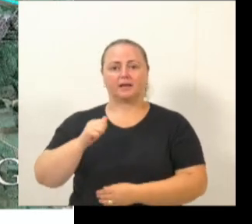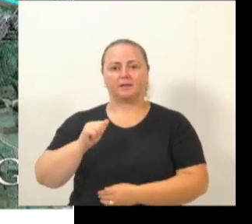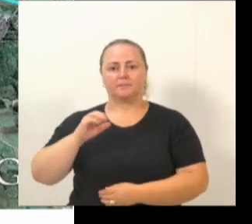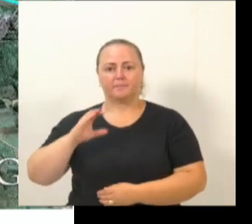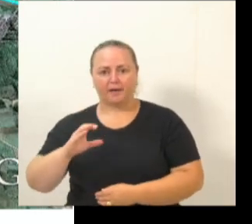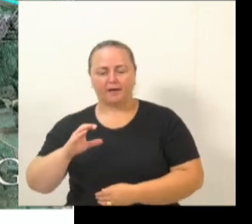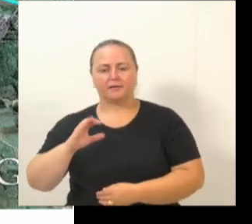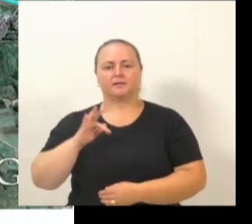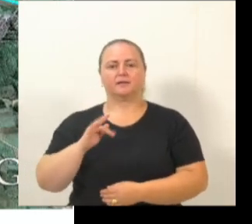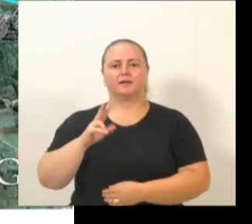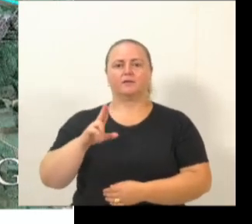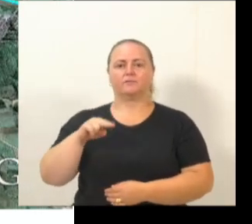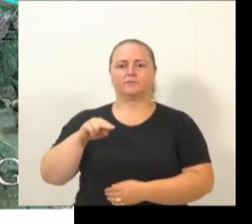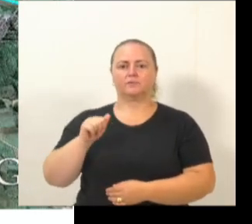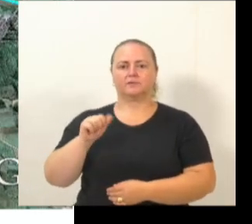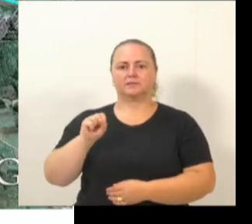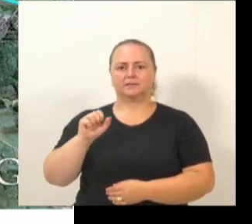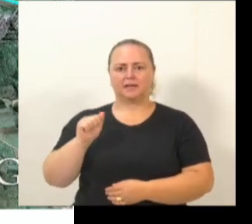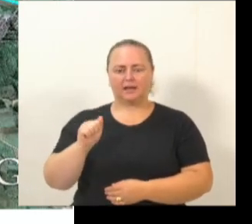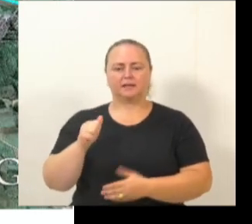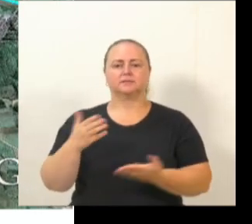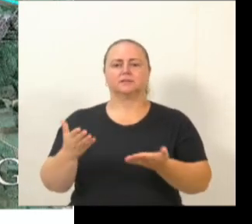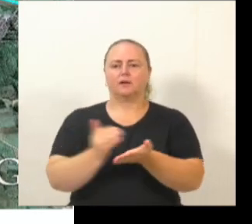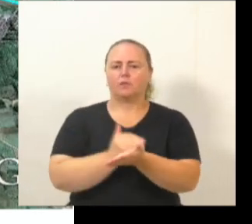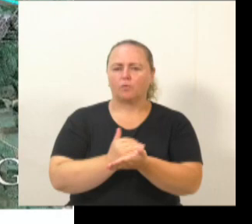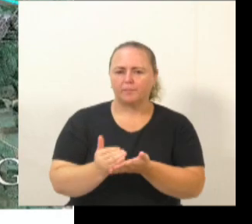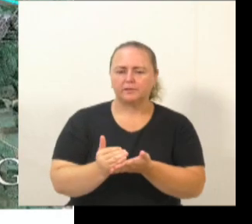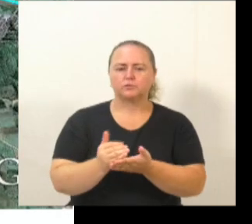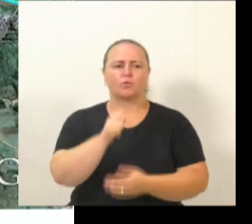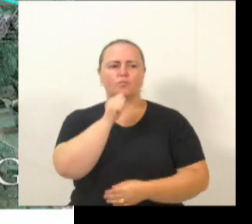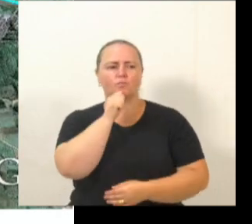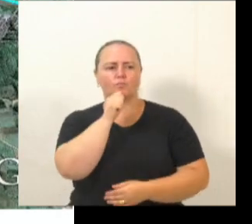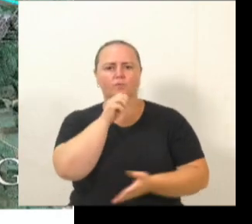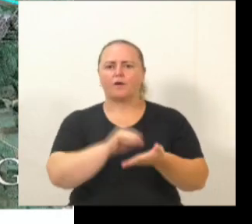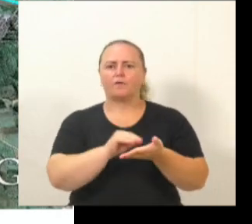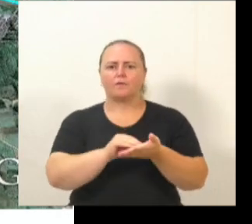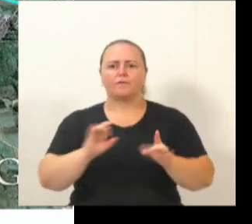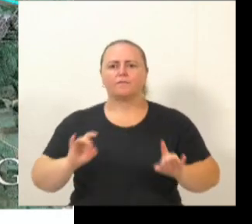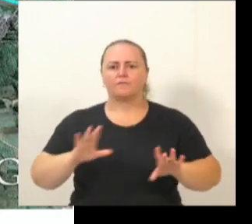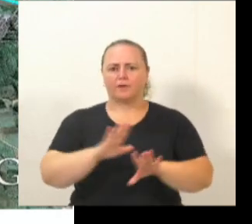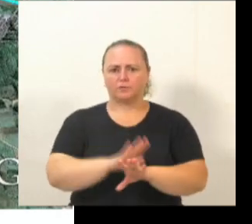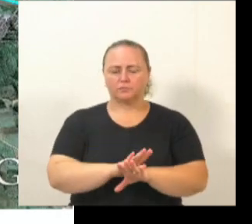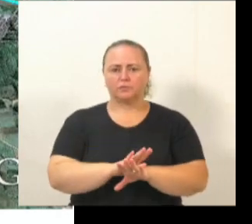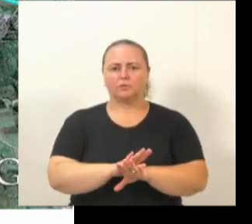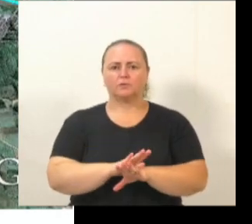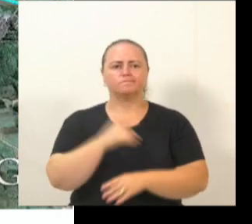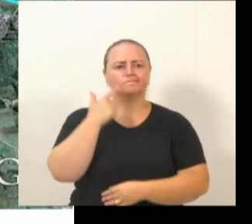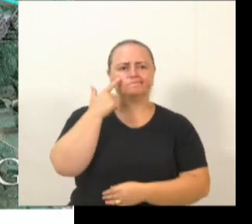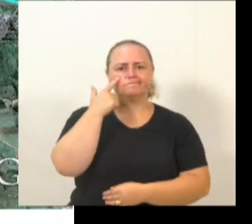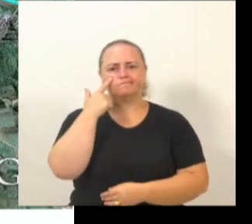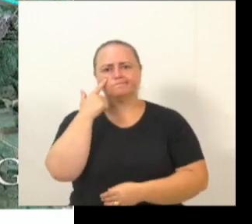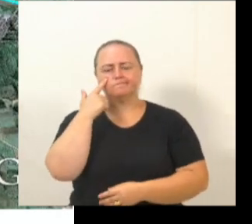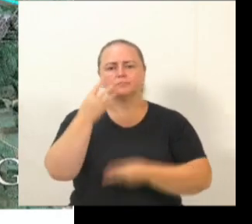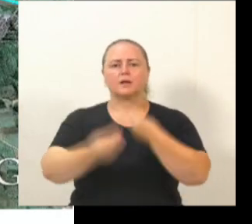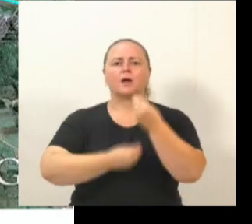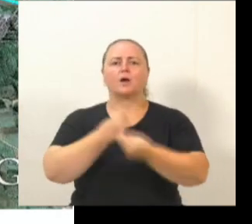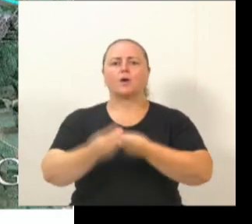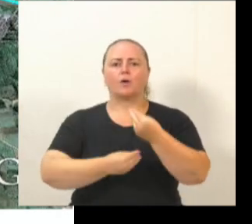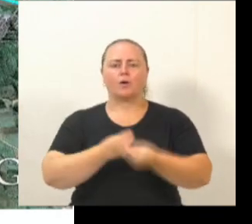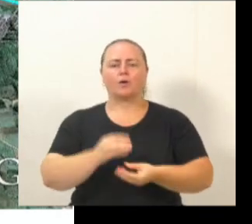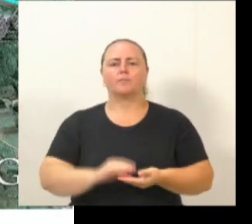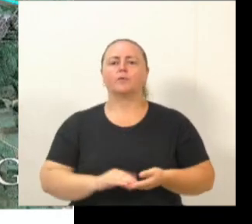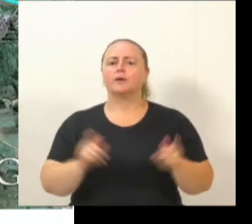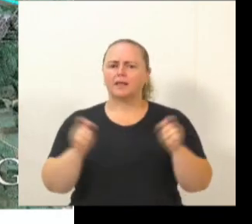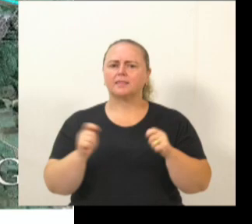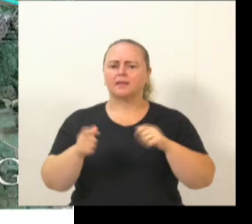que não estava iniciada, ou que estava iniciada e não completada, ficou em stand-by, e a gente começou os nossos investimentos